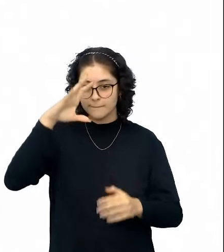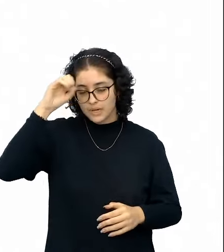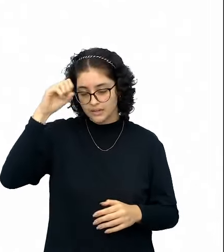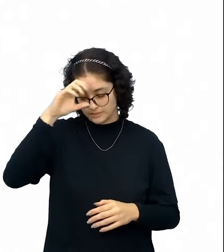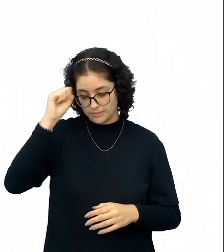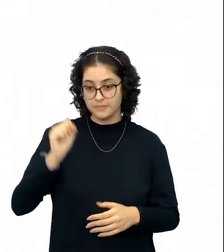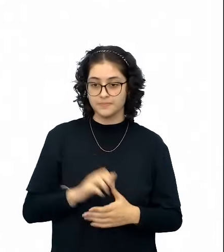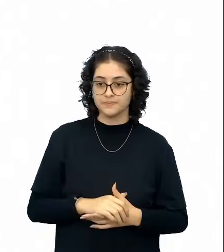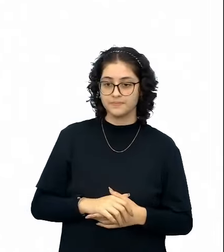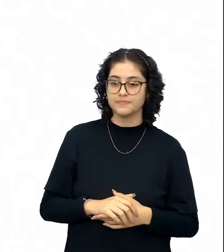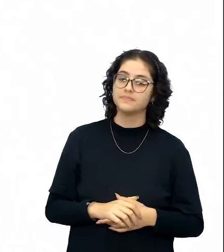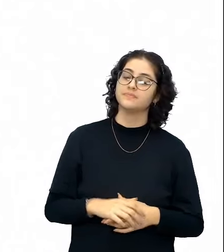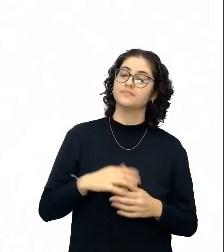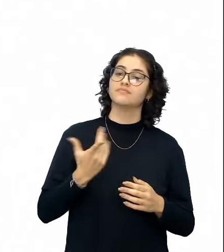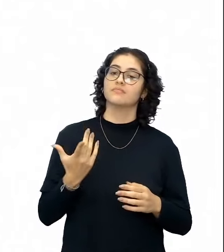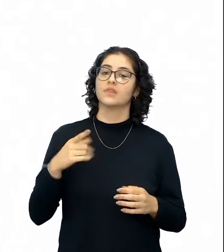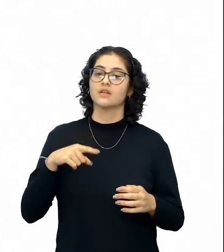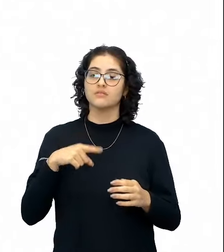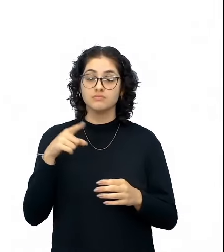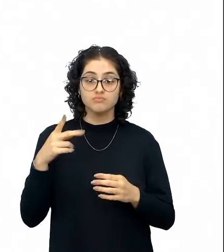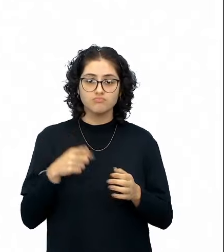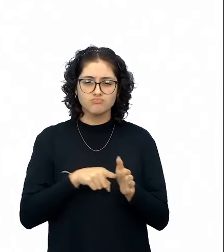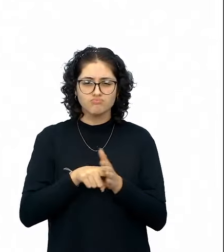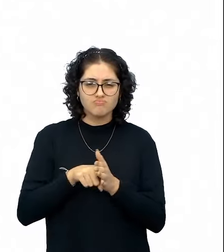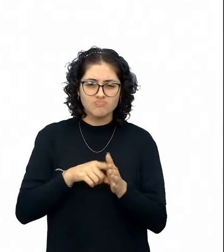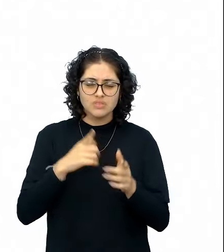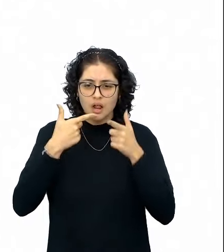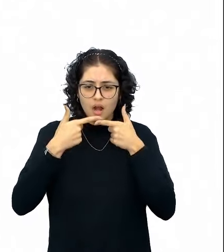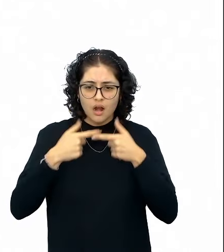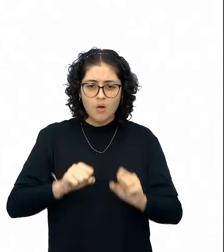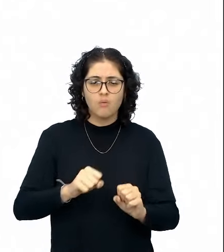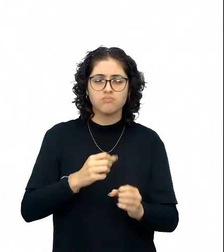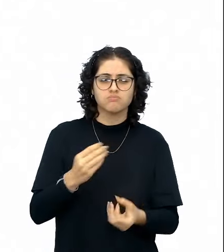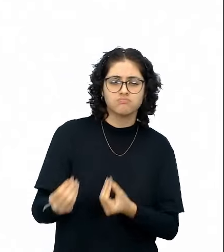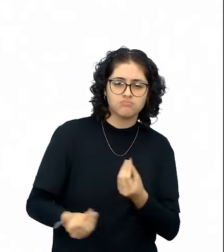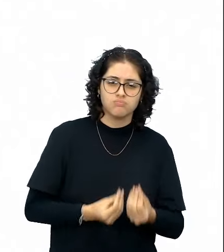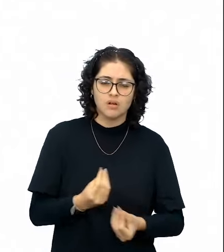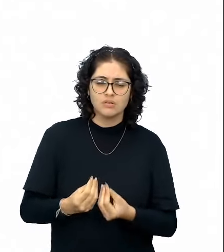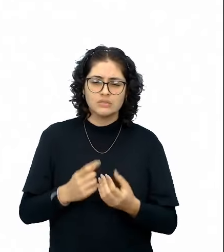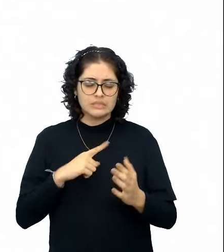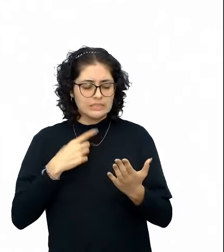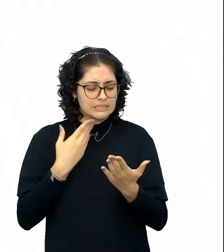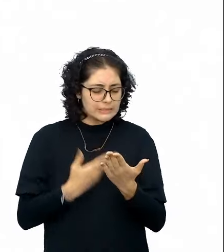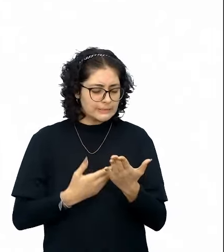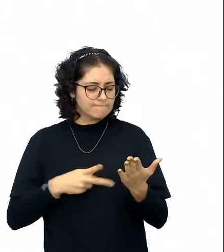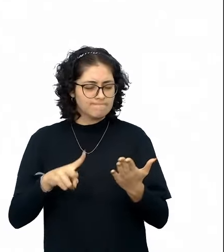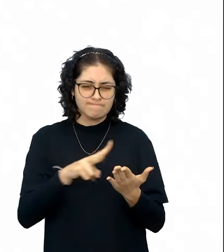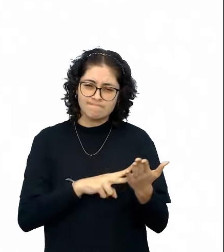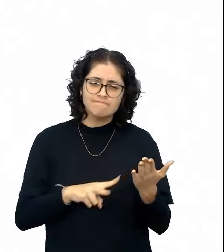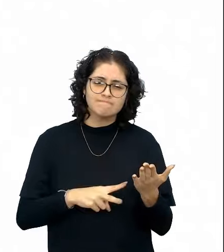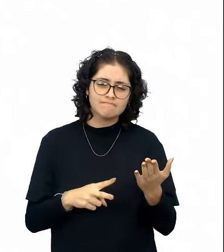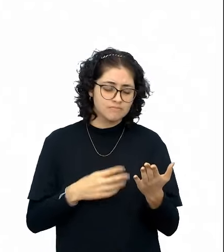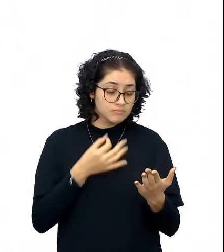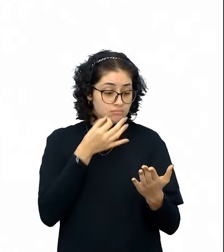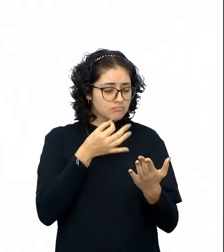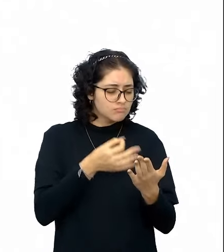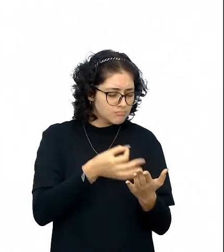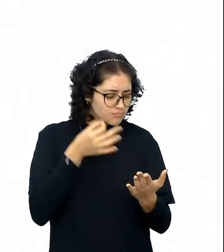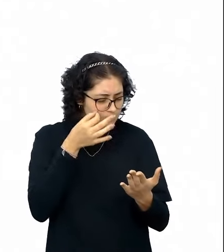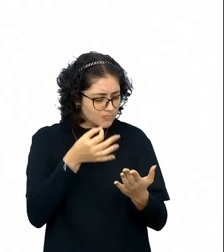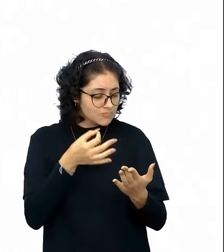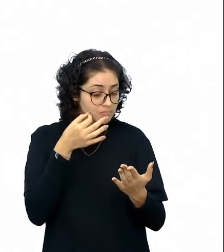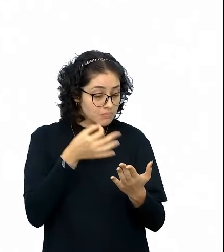essa. Buscar figuras de linguagem, encontrar o que está por trás do texto, saber identificar a